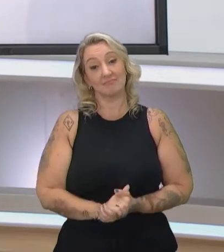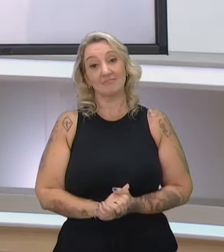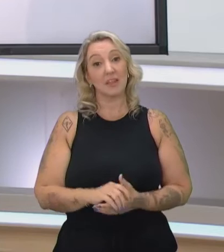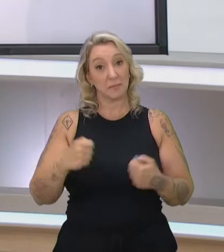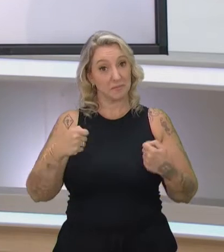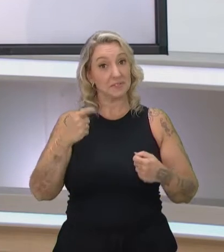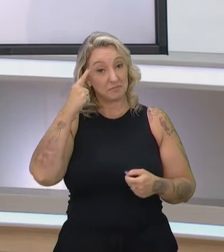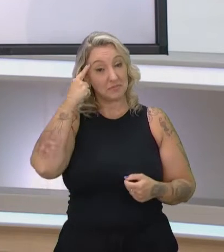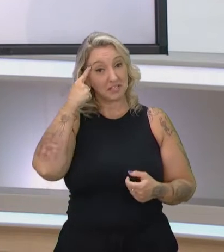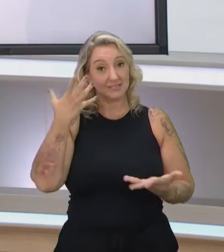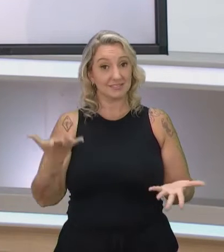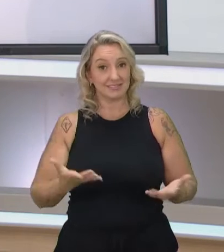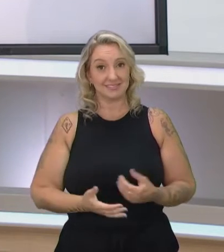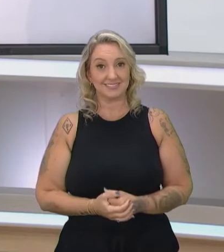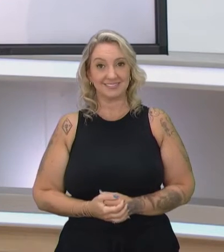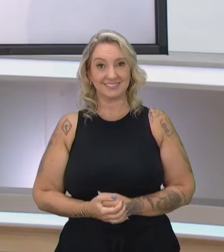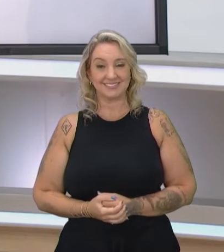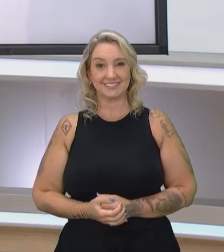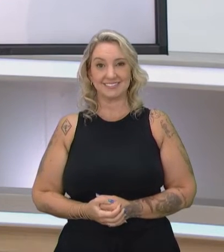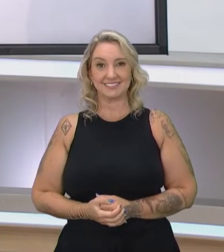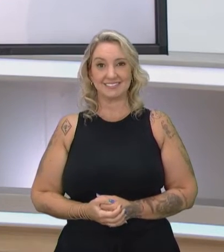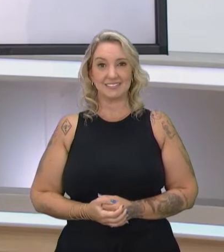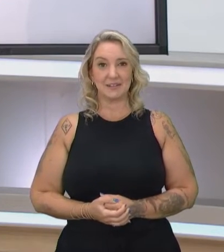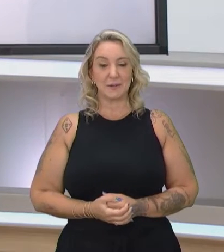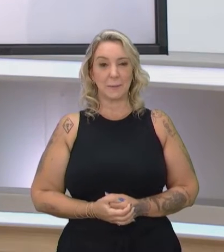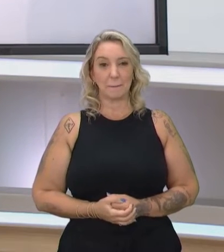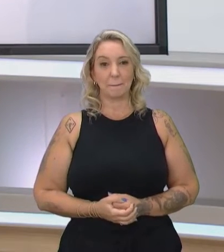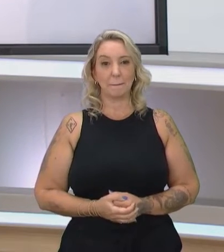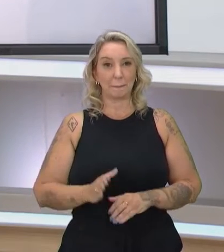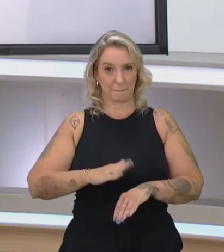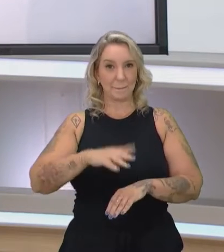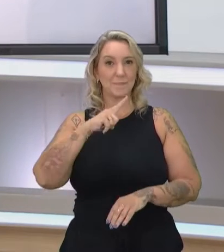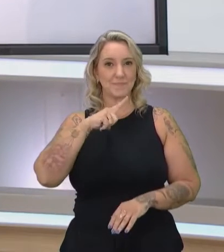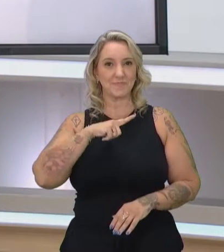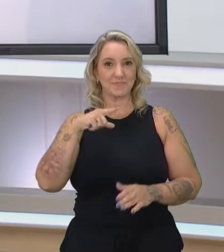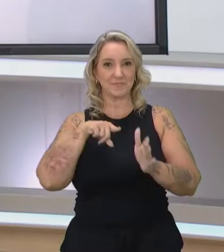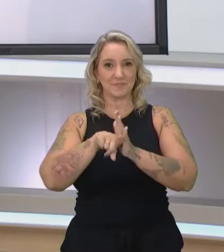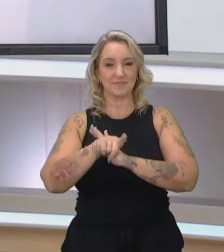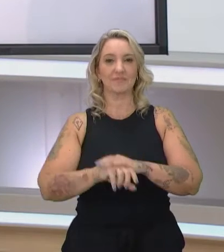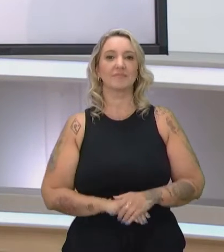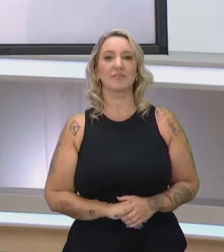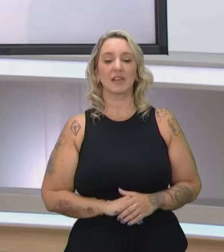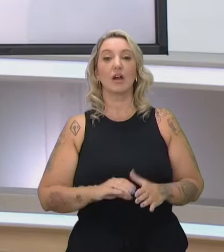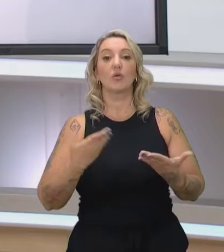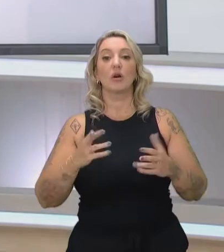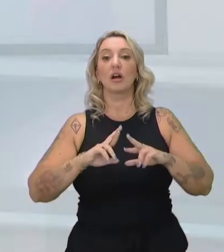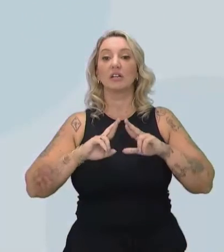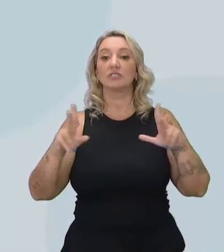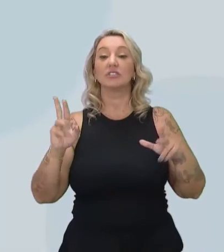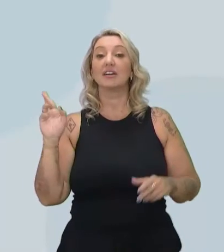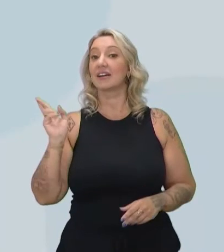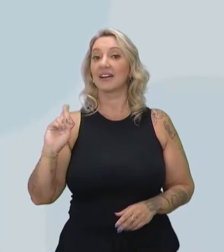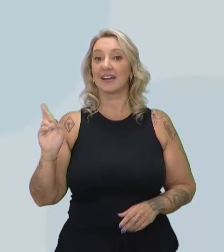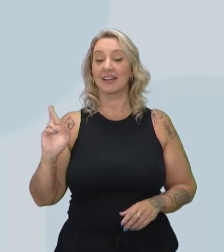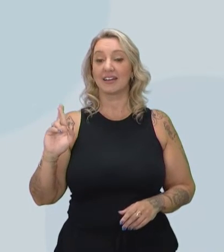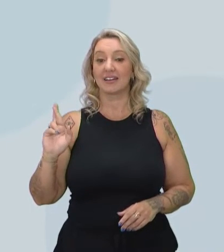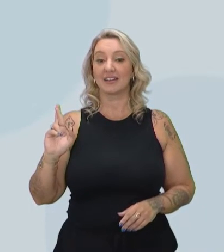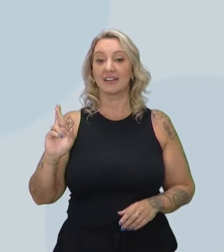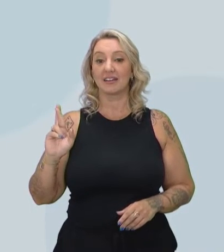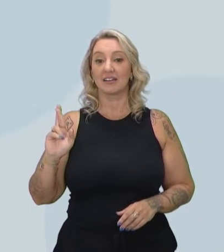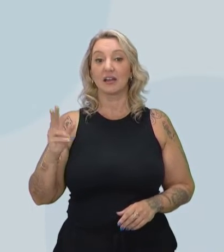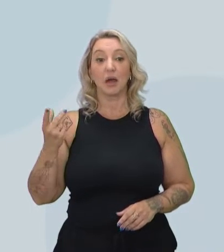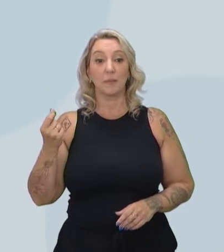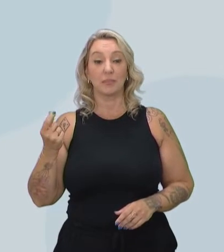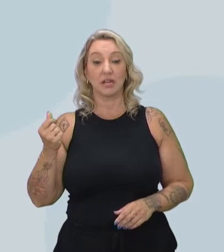precisa pensar aí nessas perguntas, mas tem mais perguntas. Qual é a diferença em reais entre